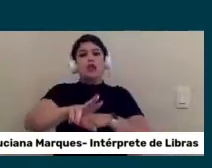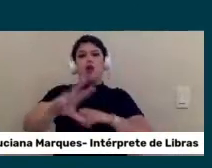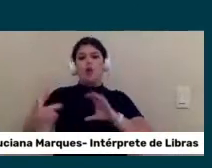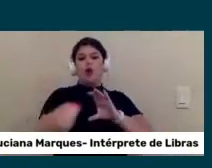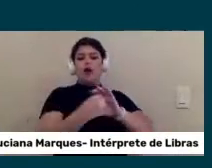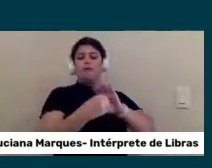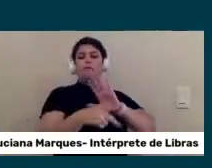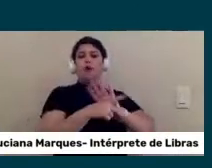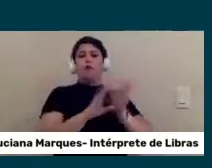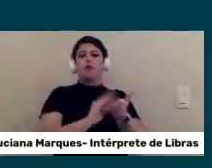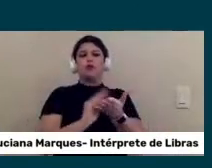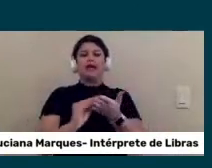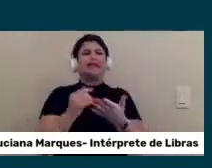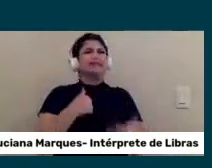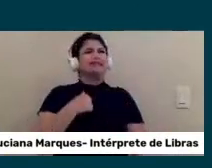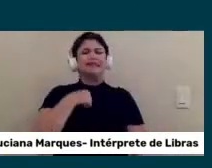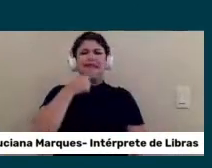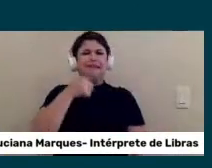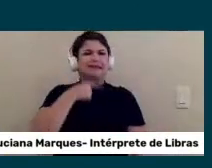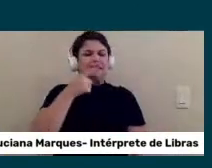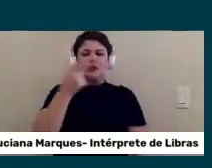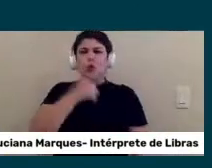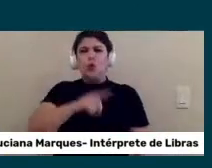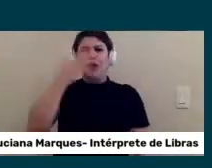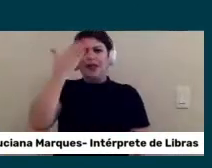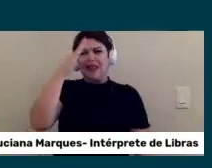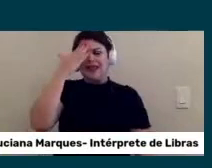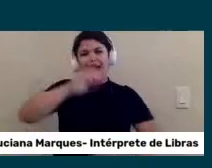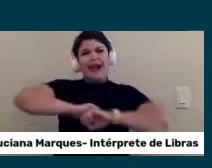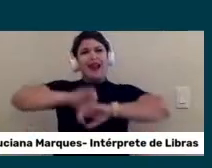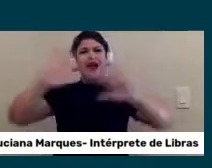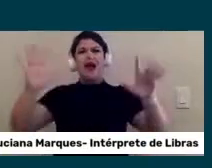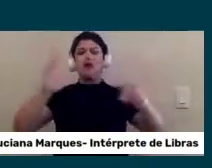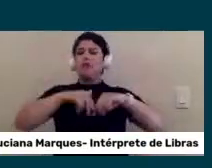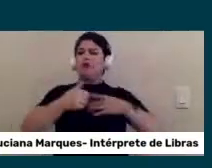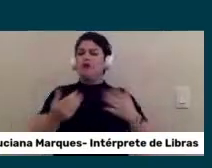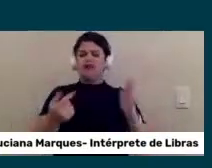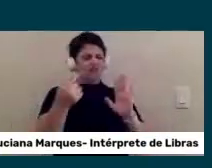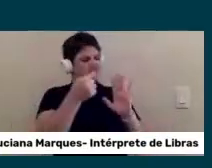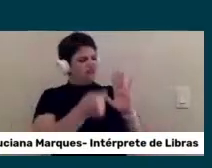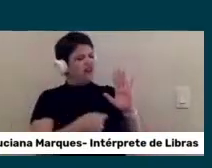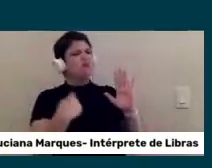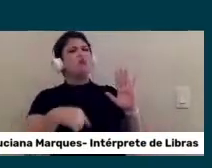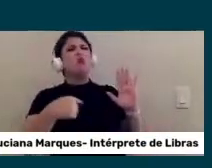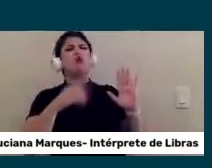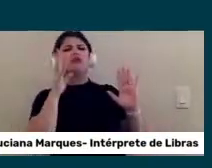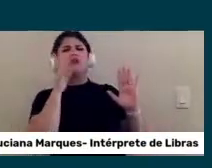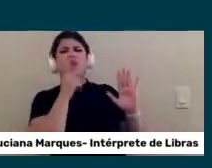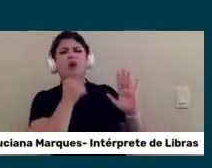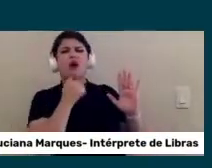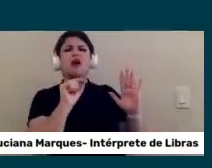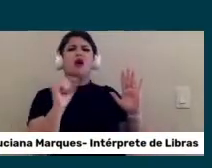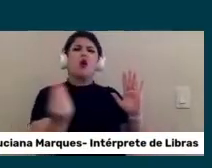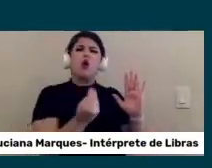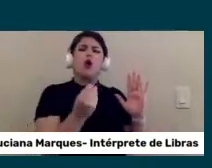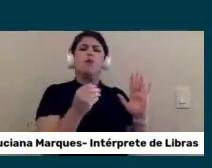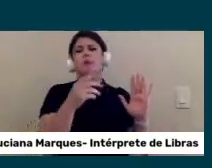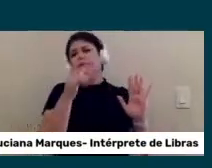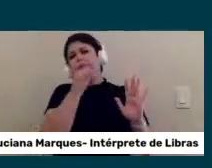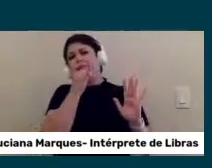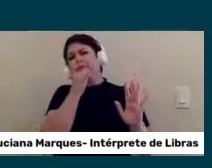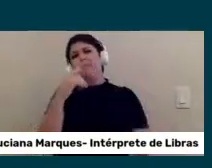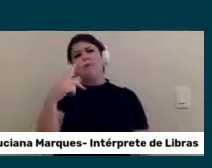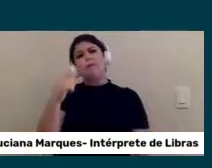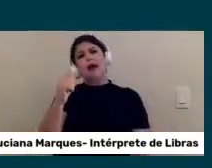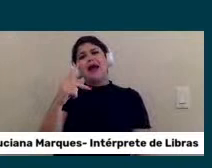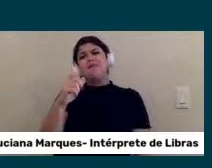têm dificuldade de entender quais são essas entregas e por que demora tanto a construção de um pipeline, por exemplo.